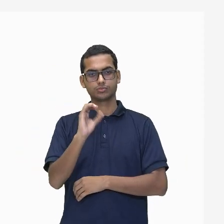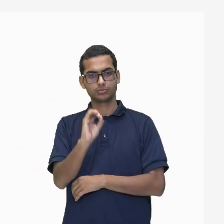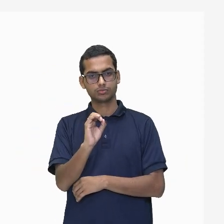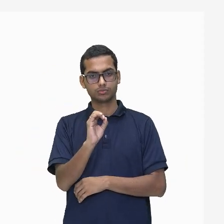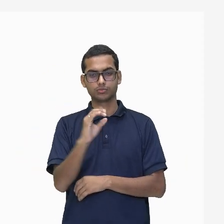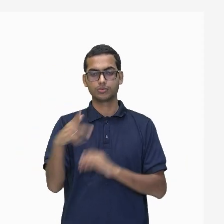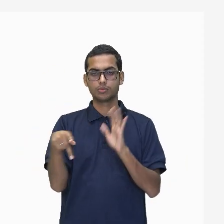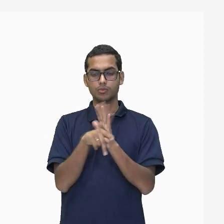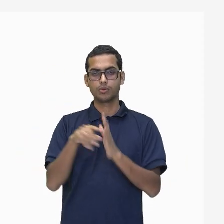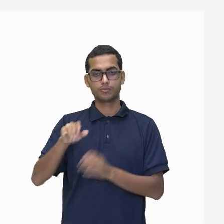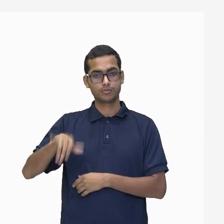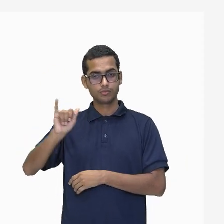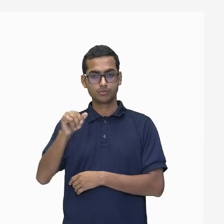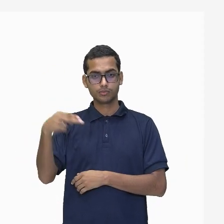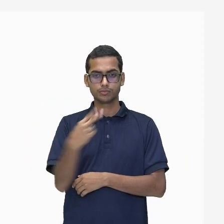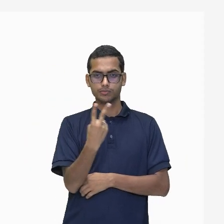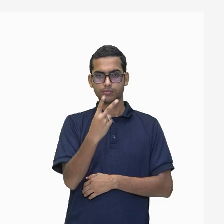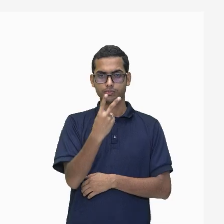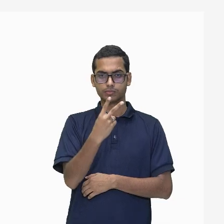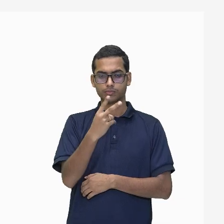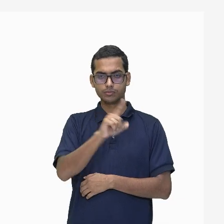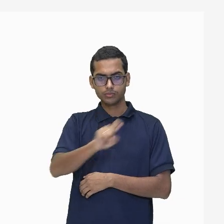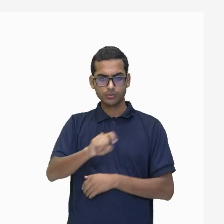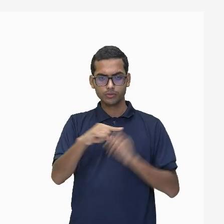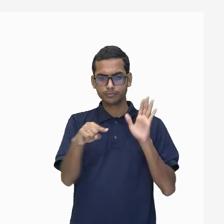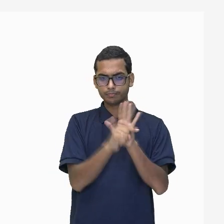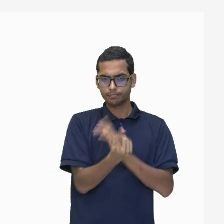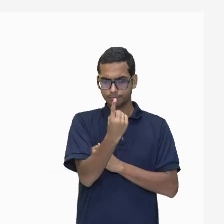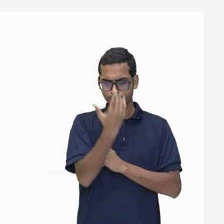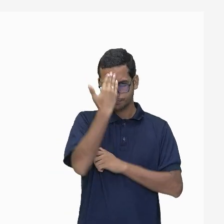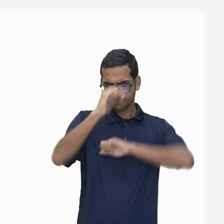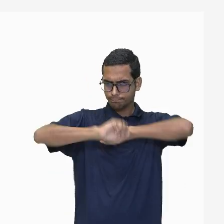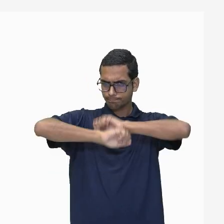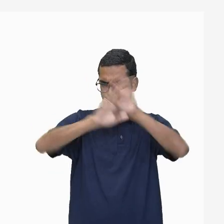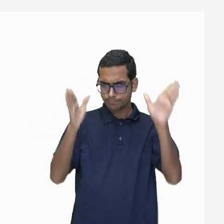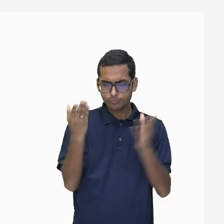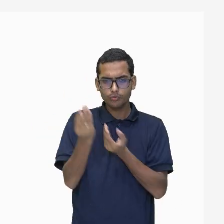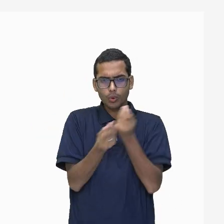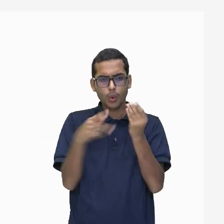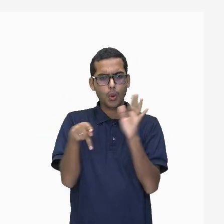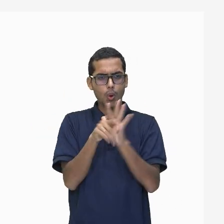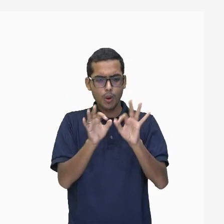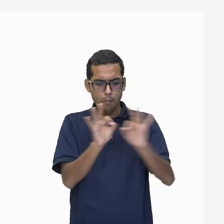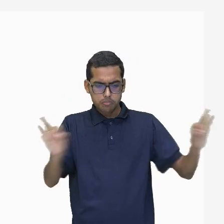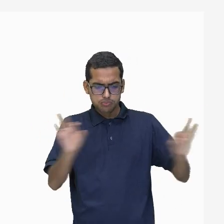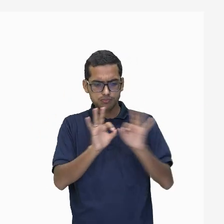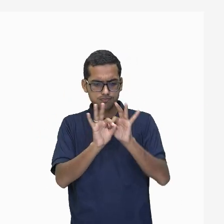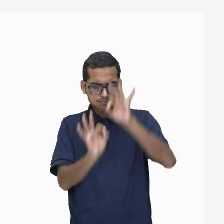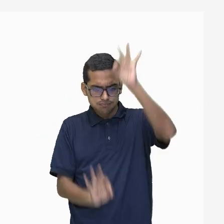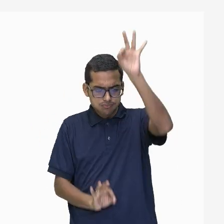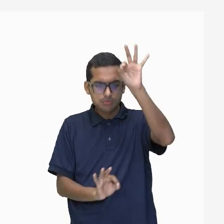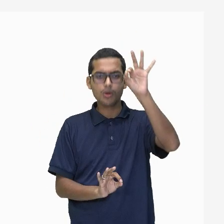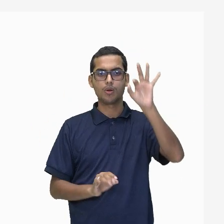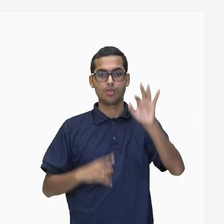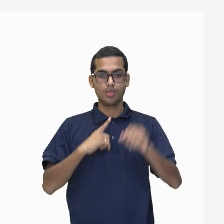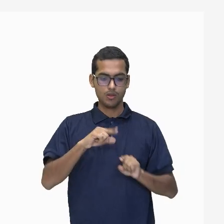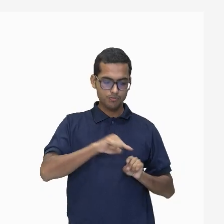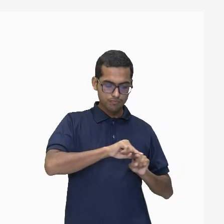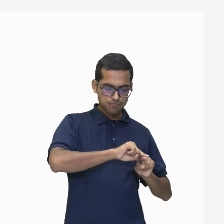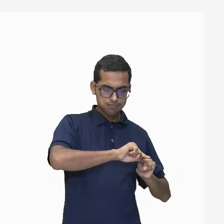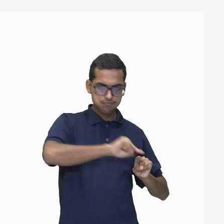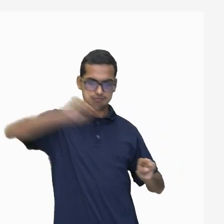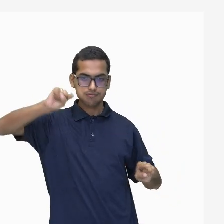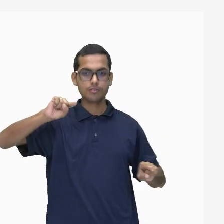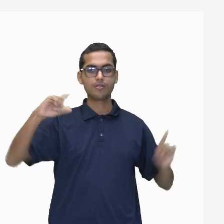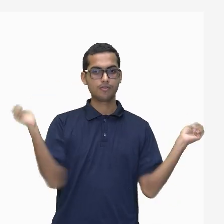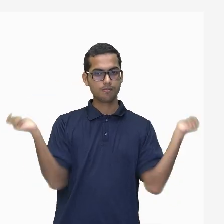certo? Ok? Ficou claro para vocês, então, como construir o gráfico da função? Mais uma vez, só